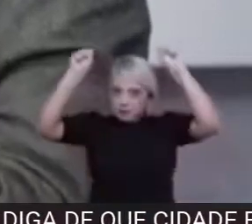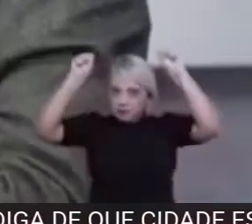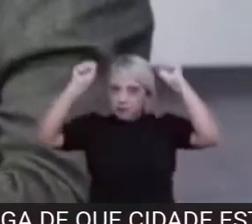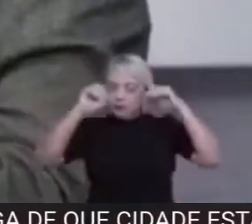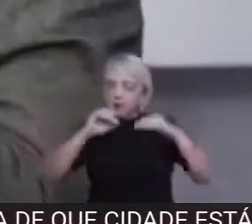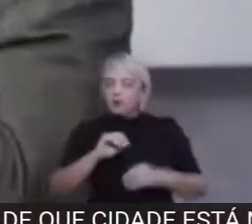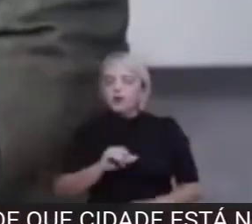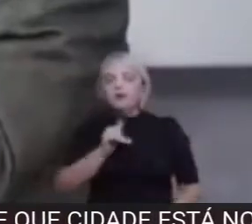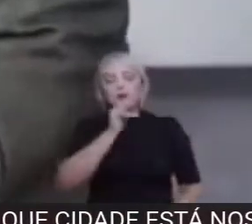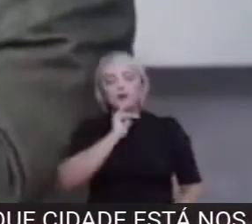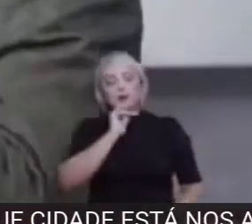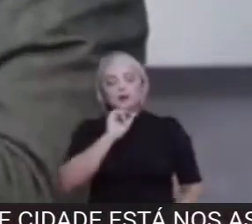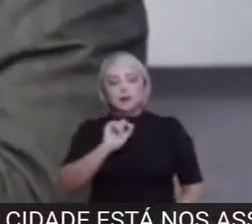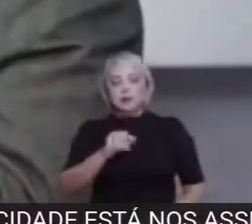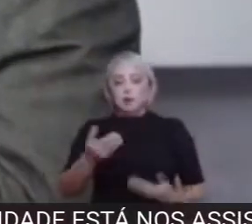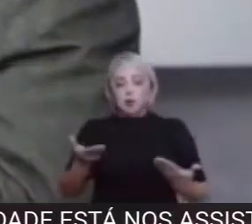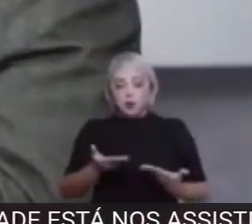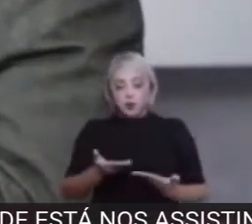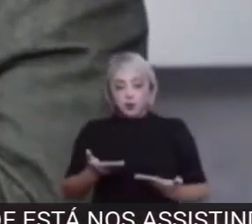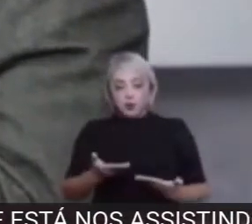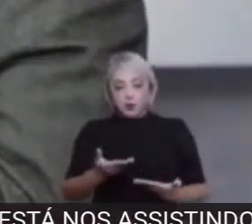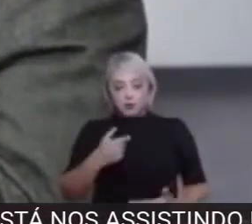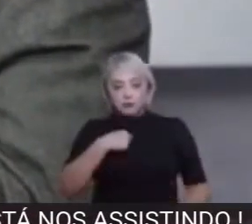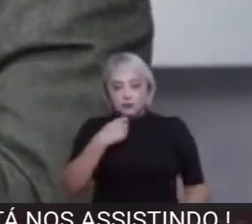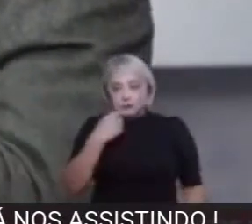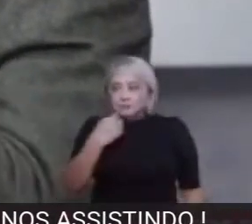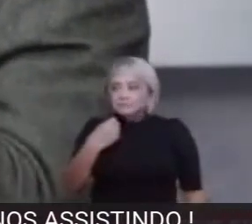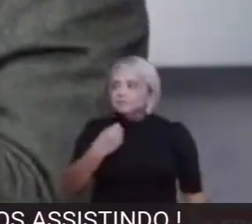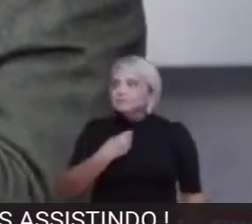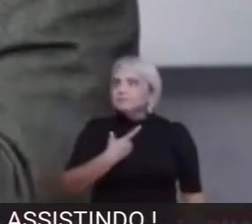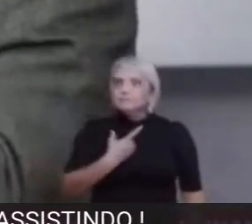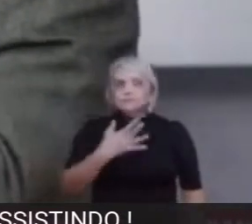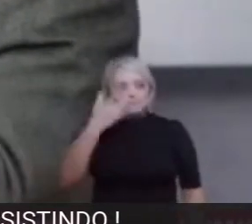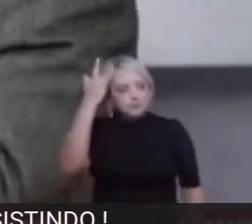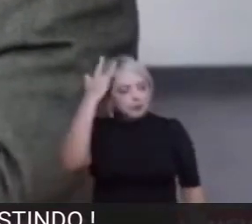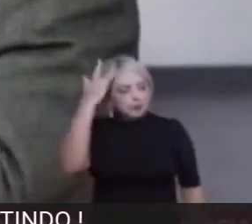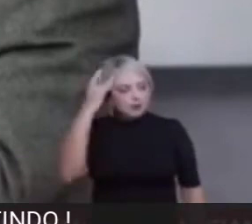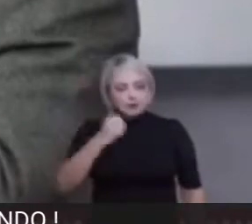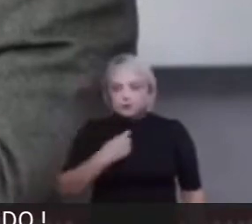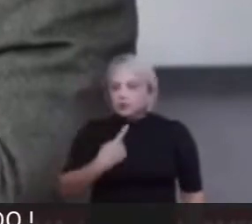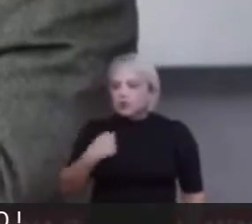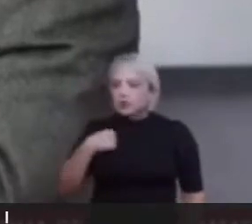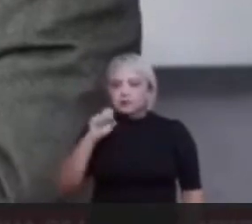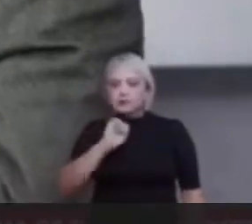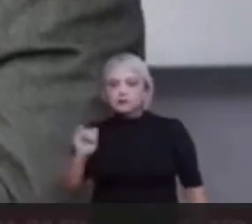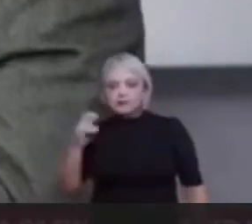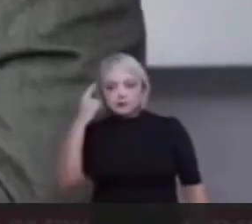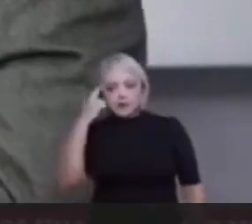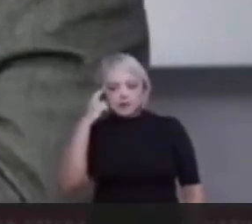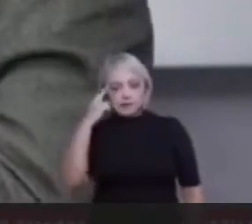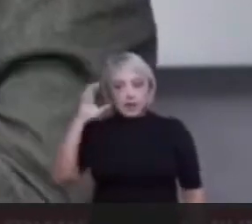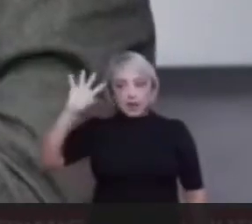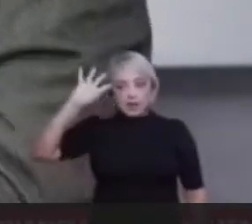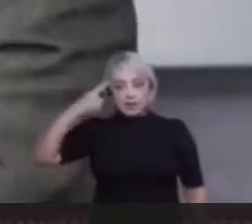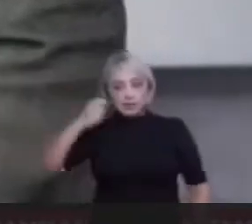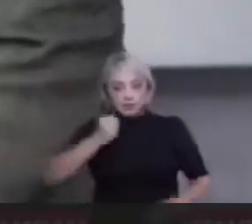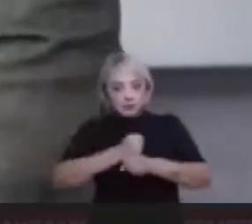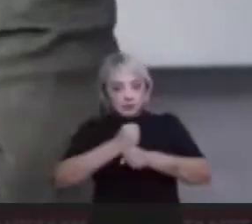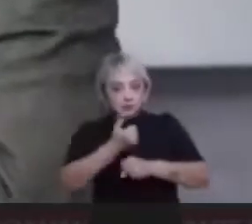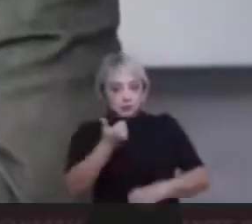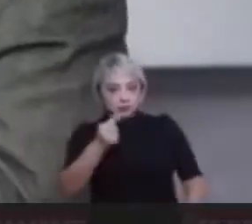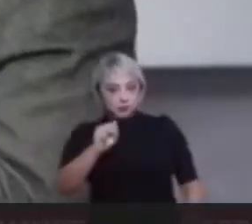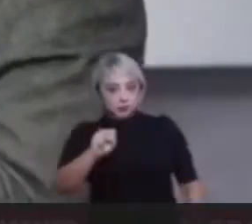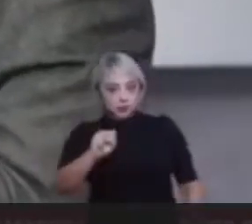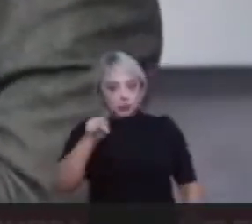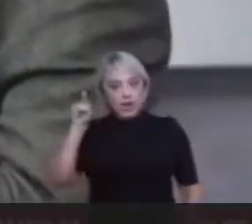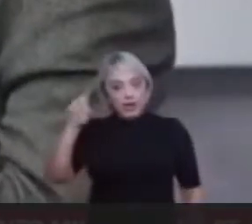que para mim hoje me choca, né? Se a gente pensar na decisão de 2018, aquela decisão